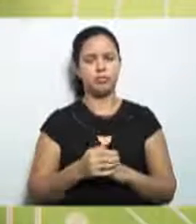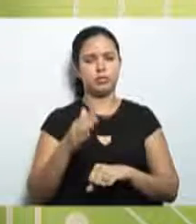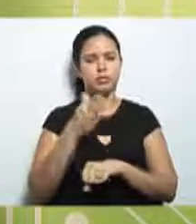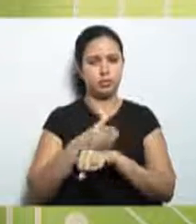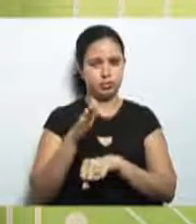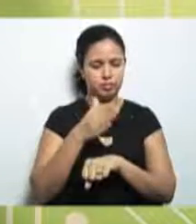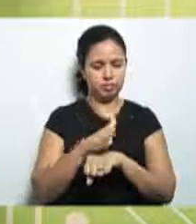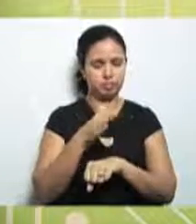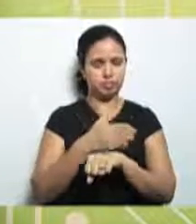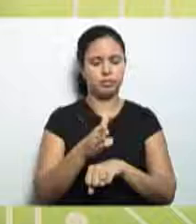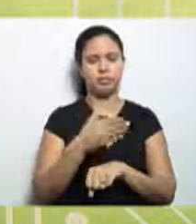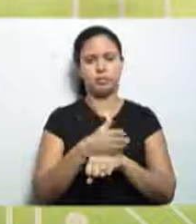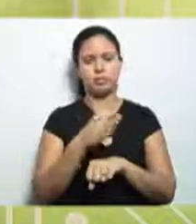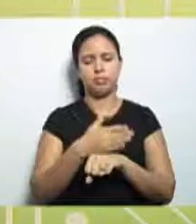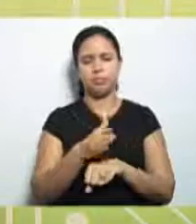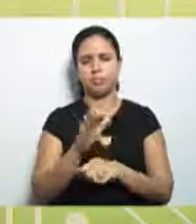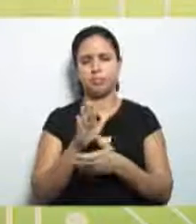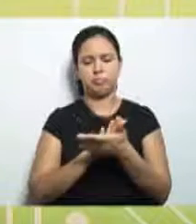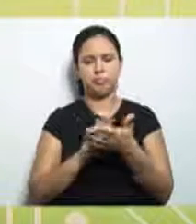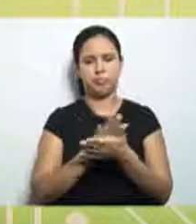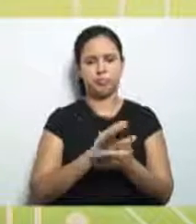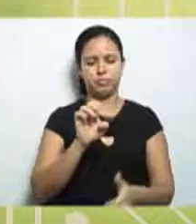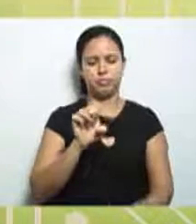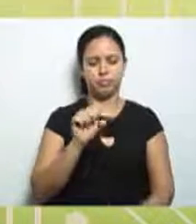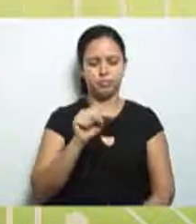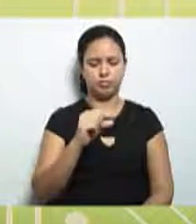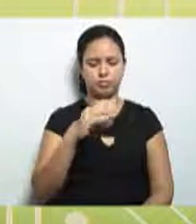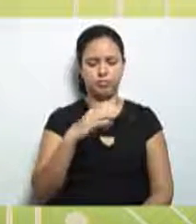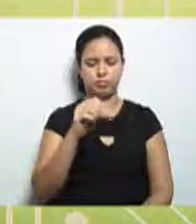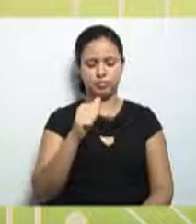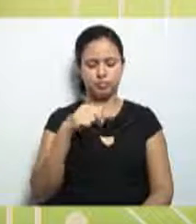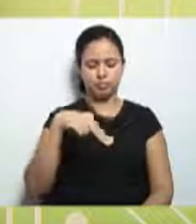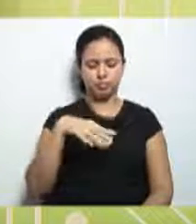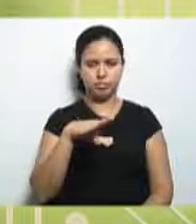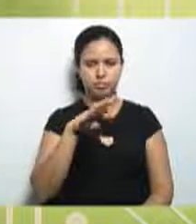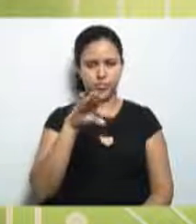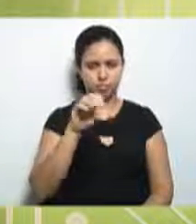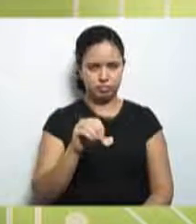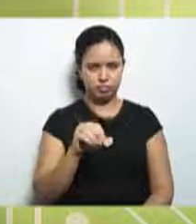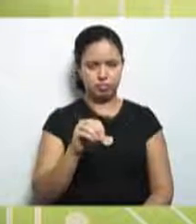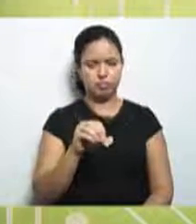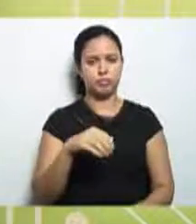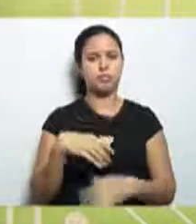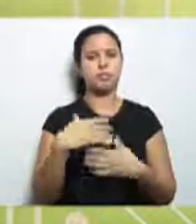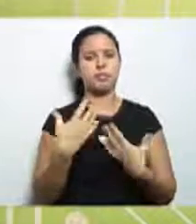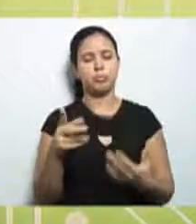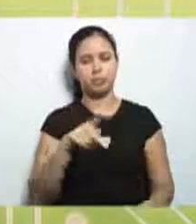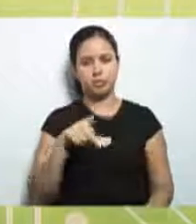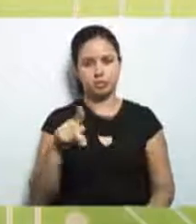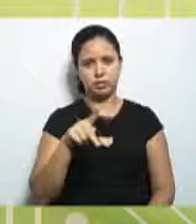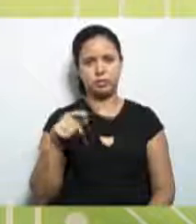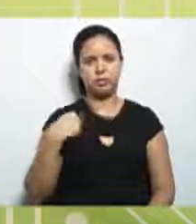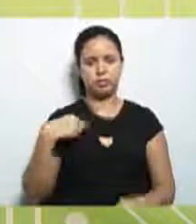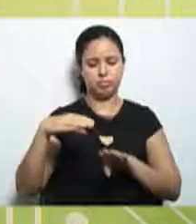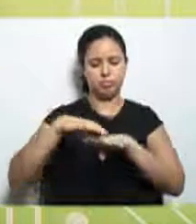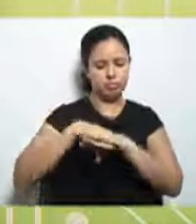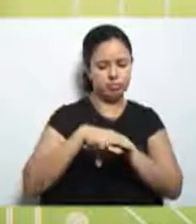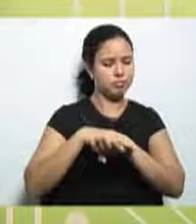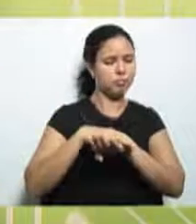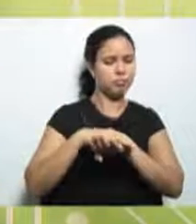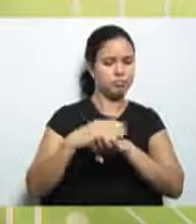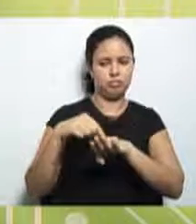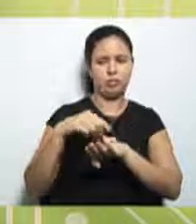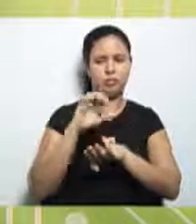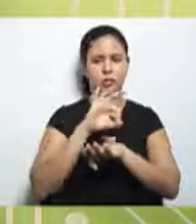o escambo, então eu não chego para o professor Wesley e falo assim, professor Wesley, eu estou com uma sapatilha aqui top, será que o senhor não trocaria por